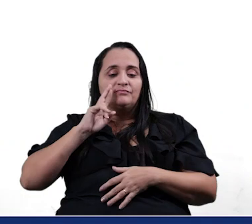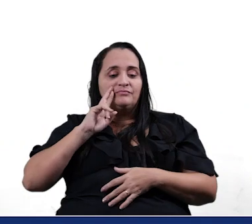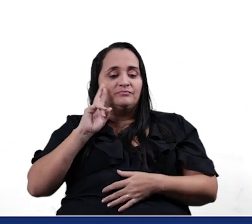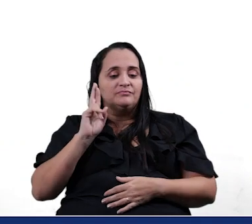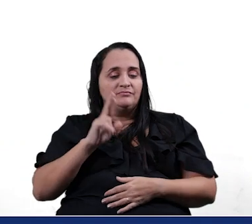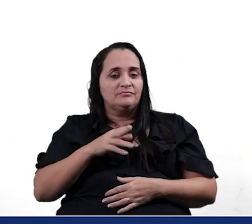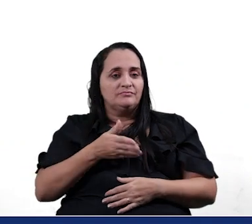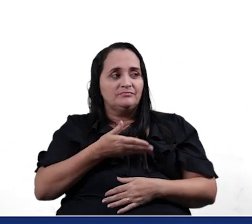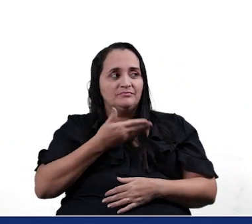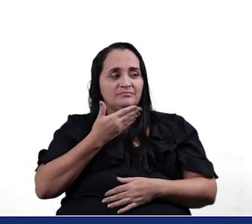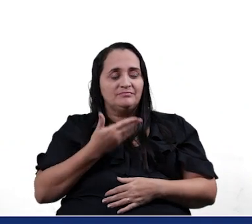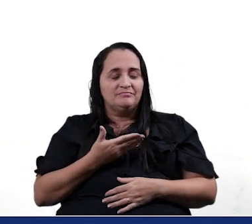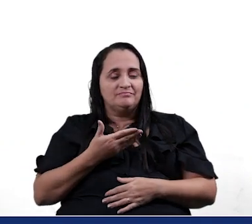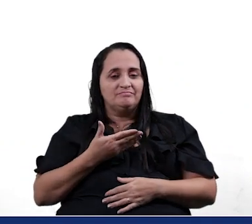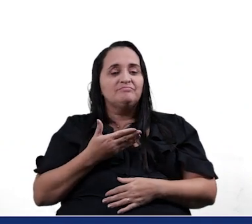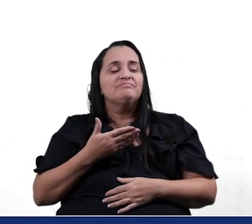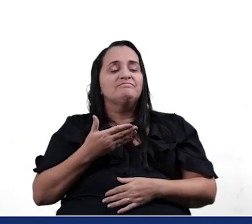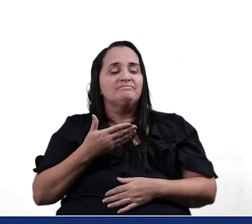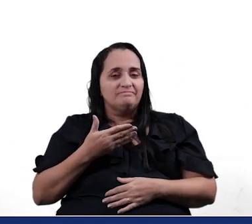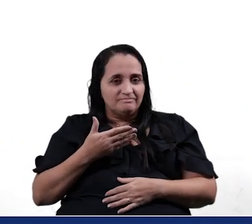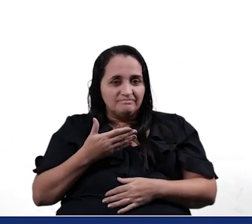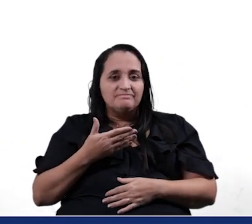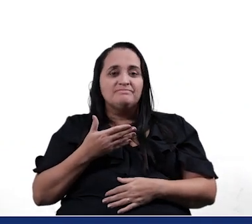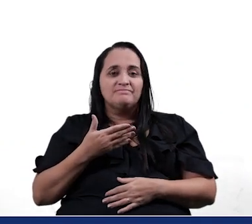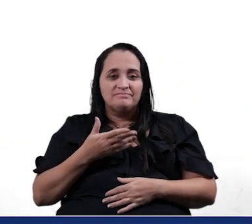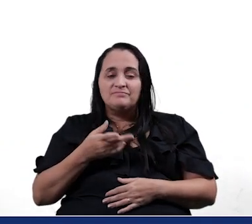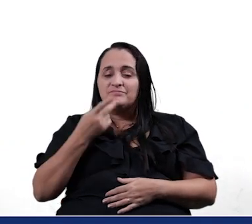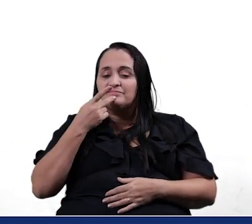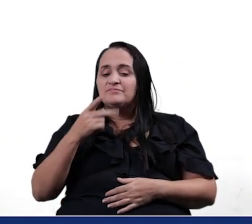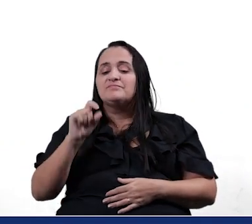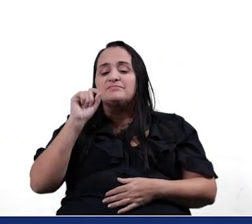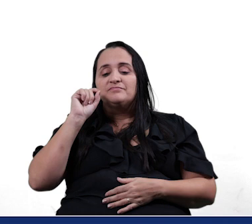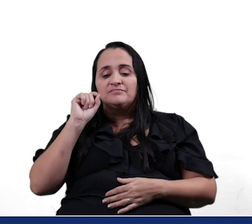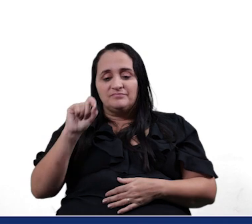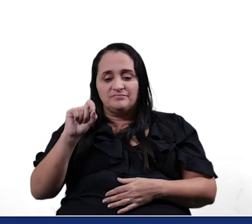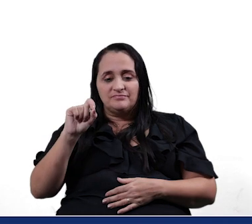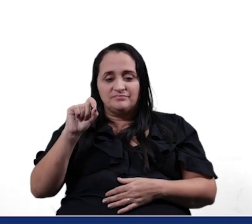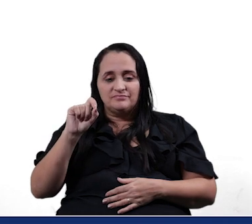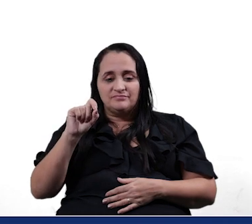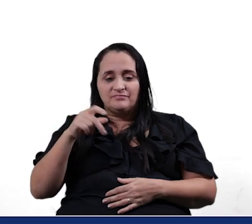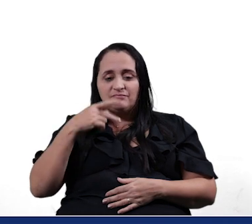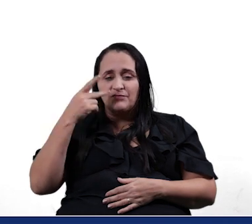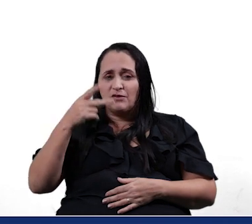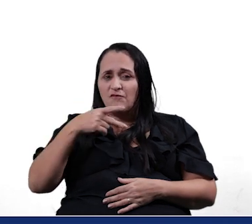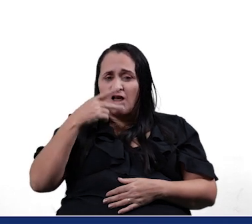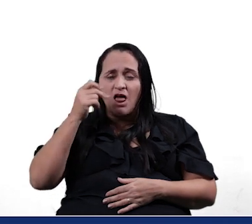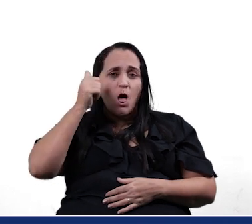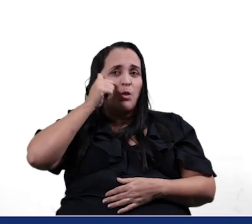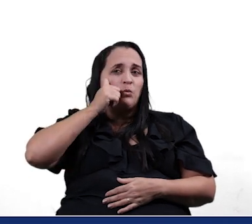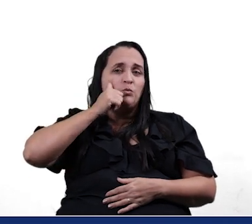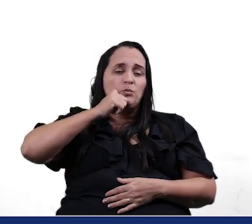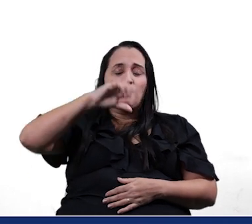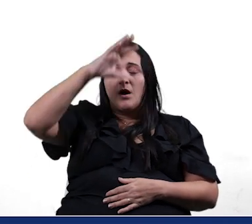Olha lá, acertou quem disse que está falando de uma rainha, como